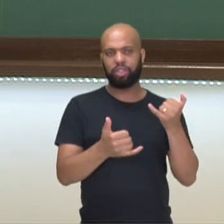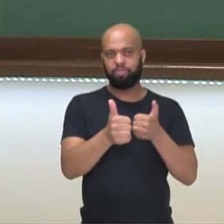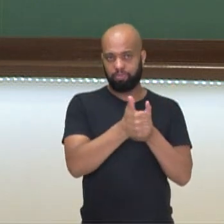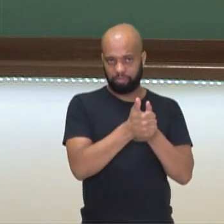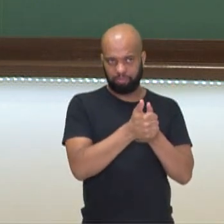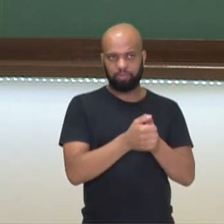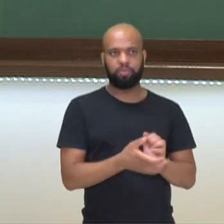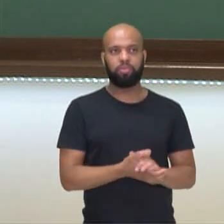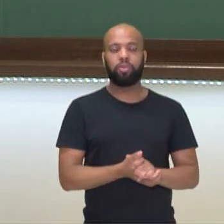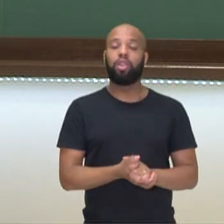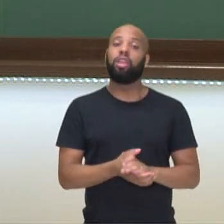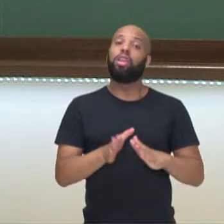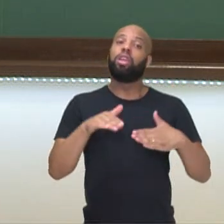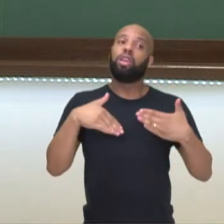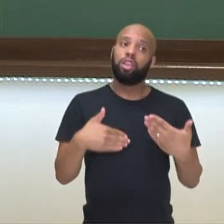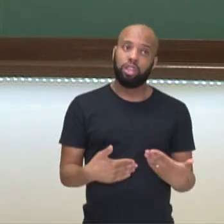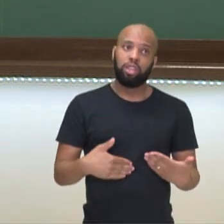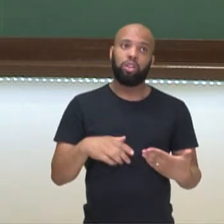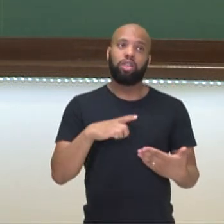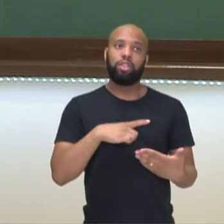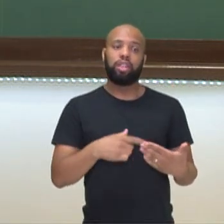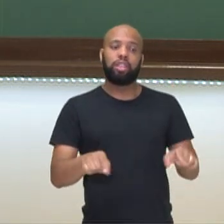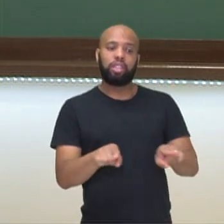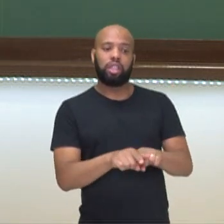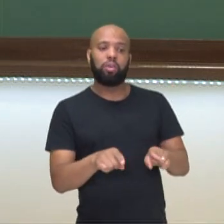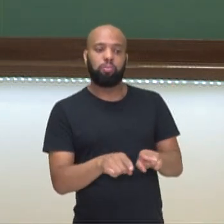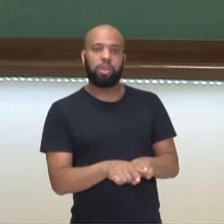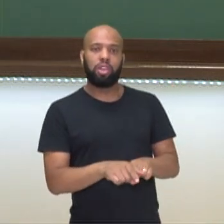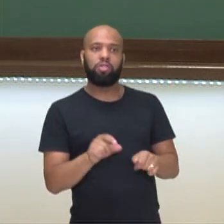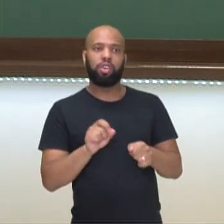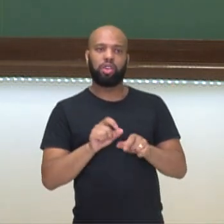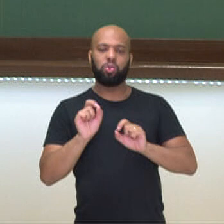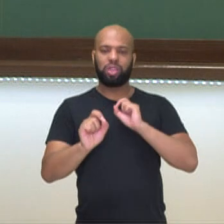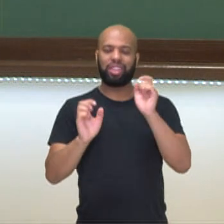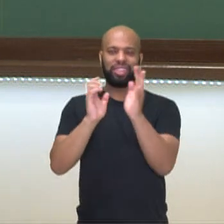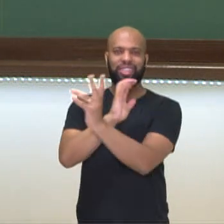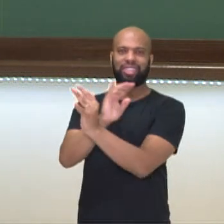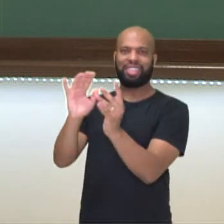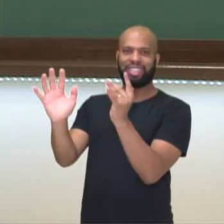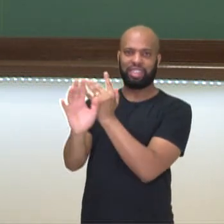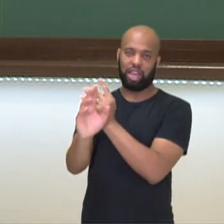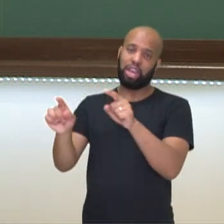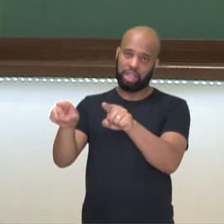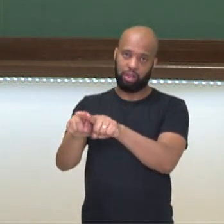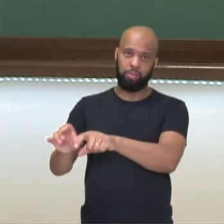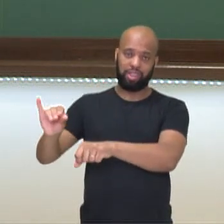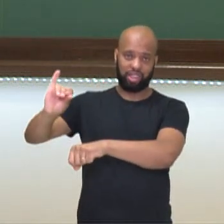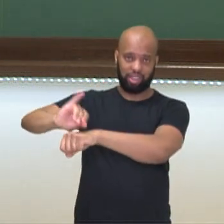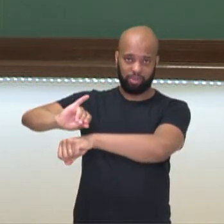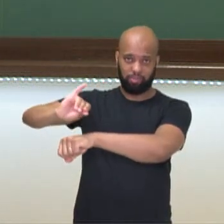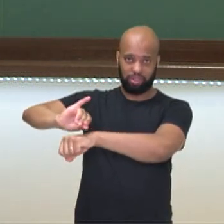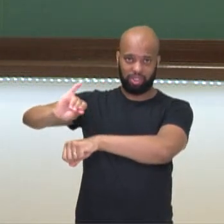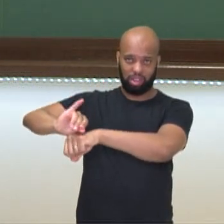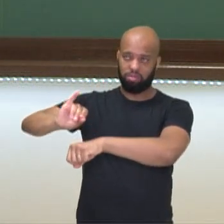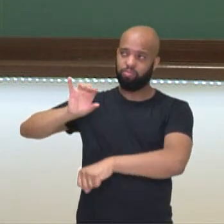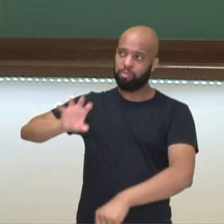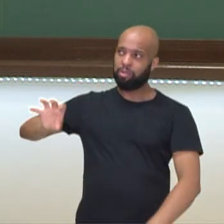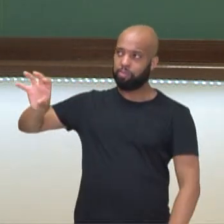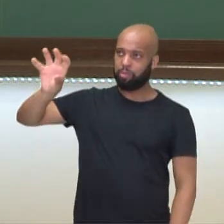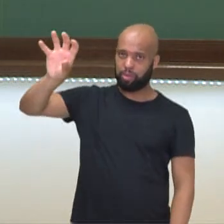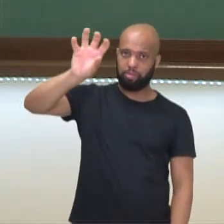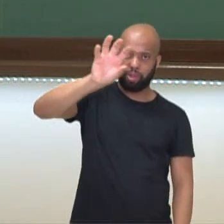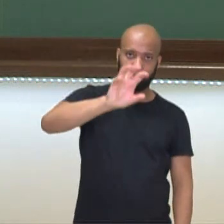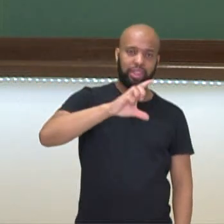outras. Preferencialmente com a inclusão de metrópoles ou capitais regionais, desse estudo